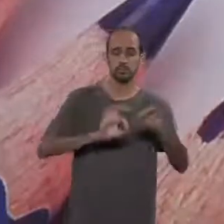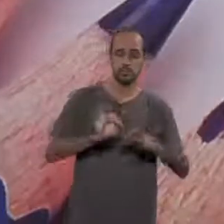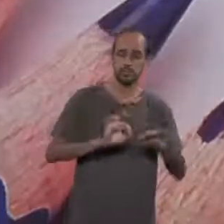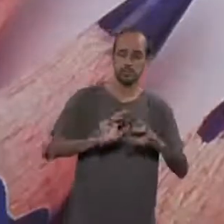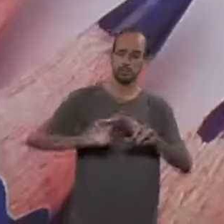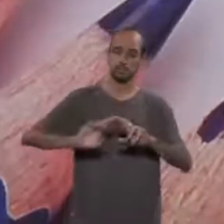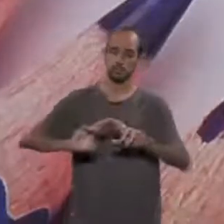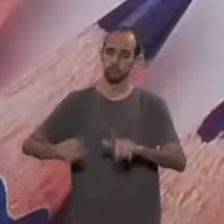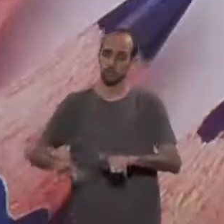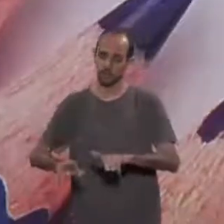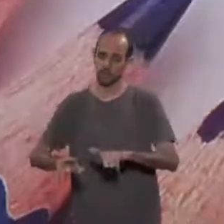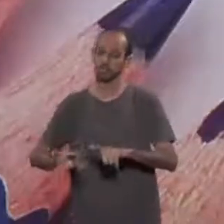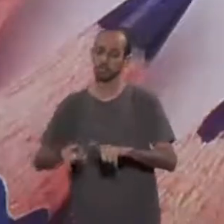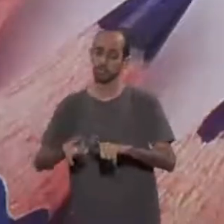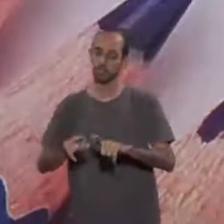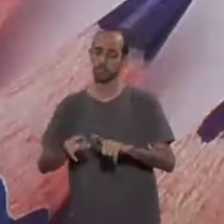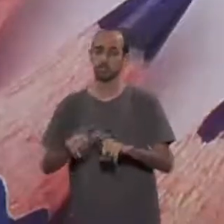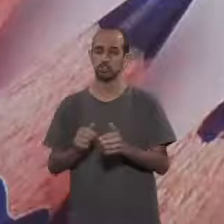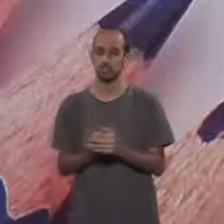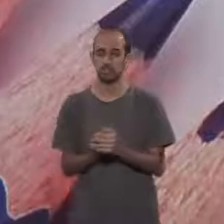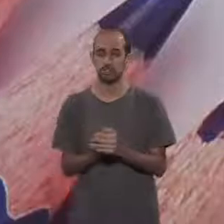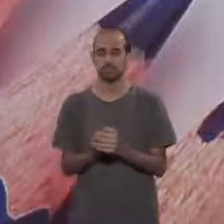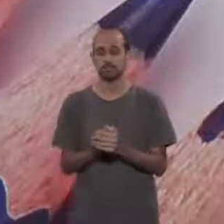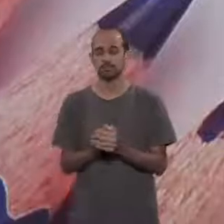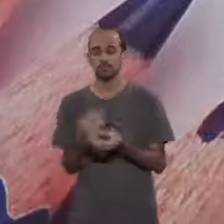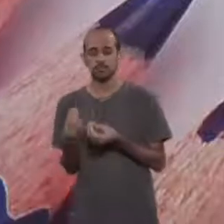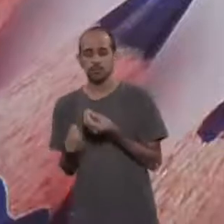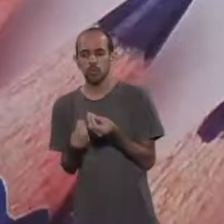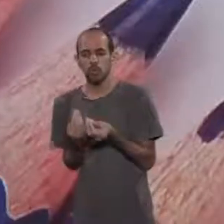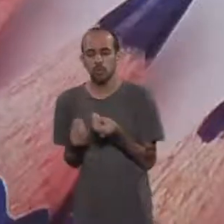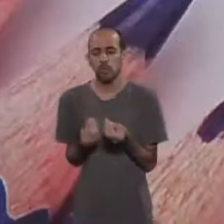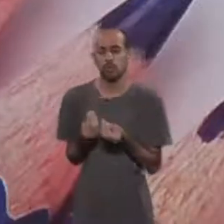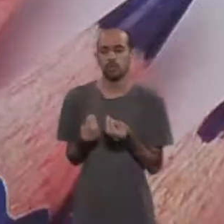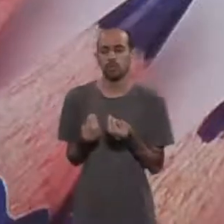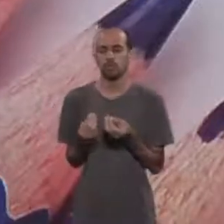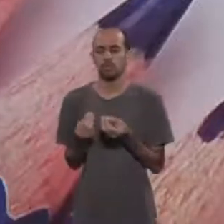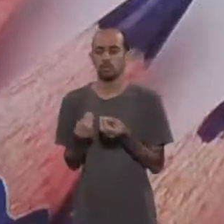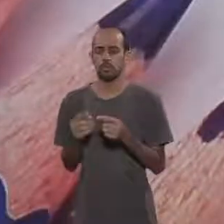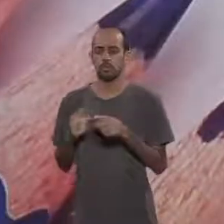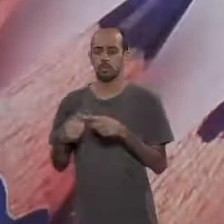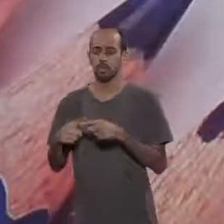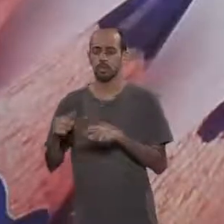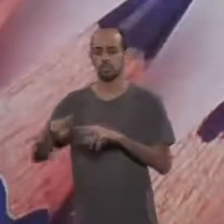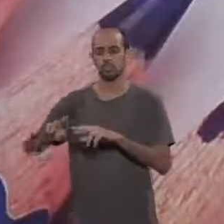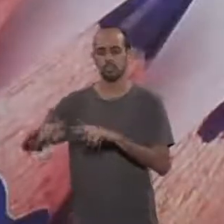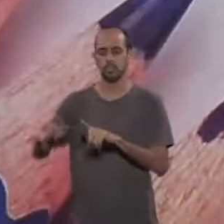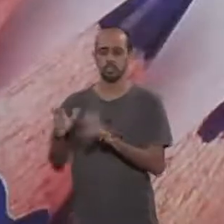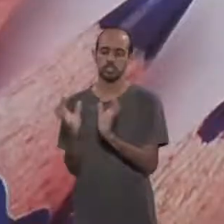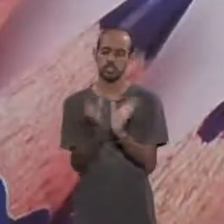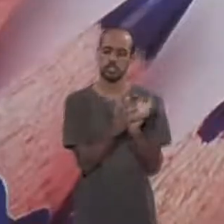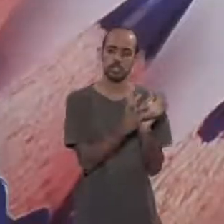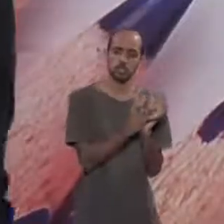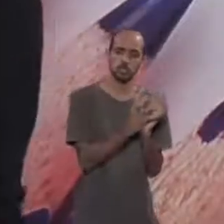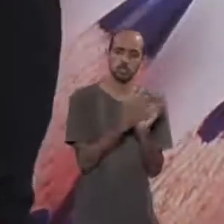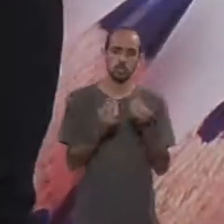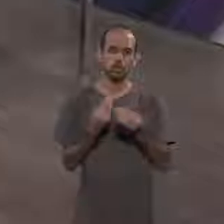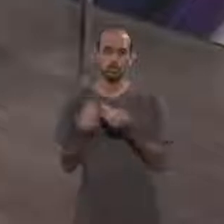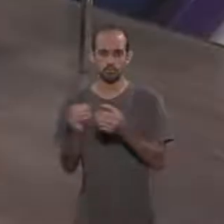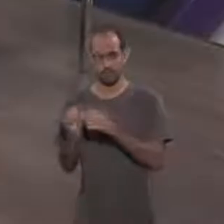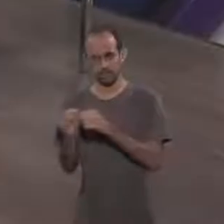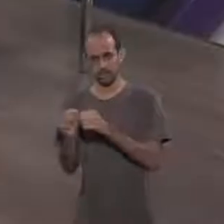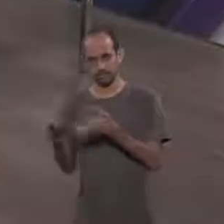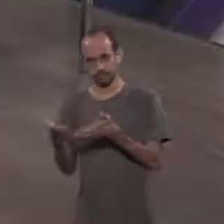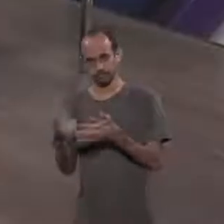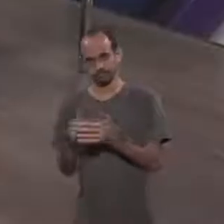diferenciado em muitos aspectos, ou em alguns aspectos, dependendo do que ele necessite, do resto da turma. Como é que é feito esse